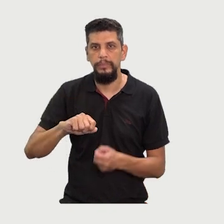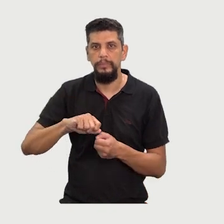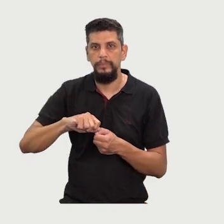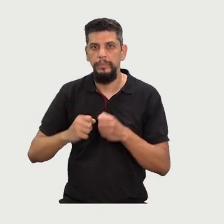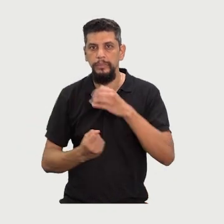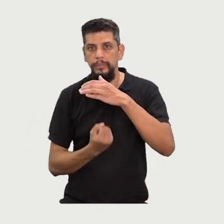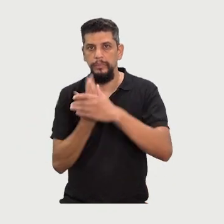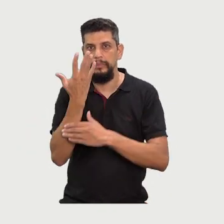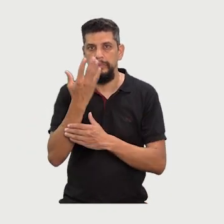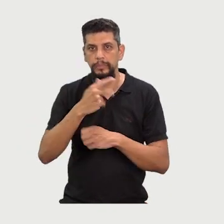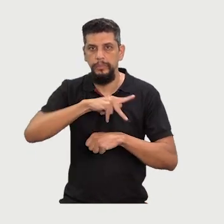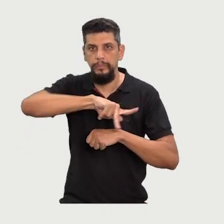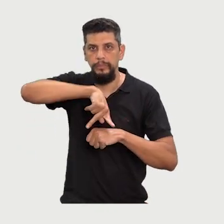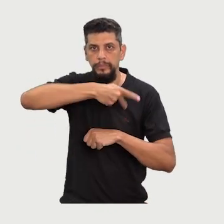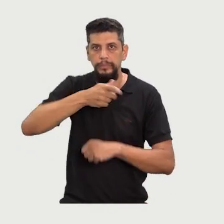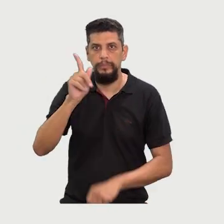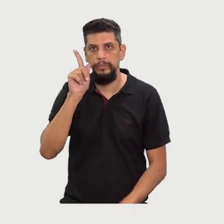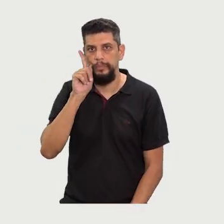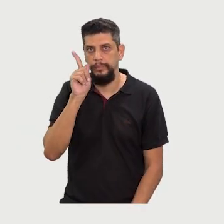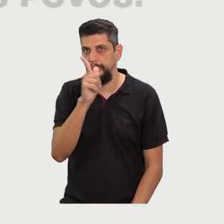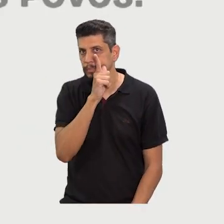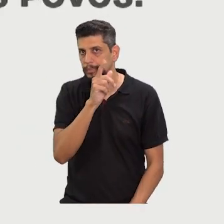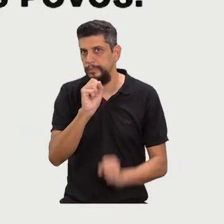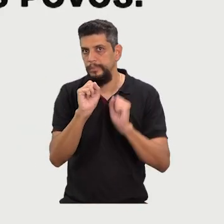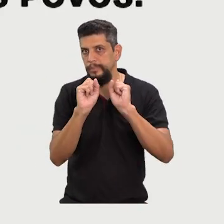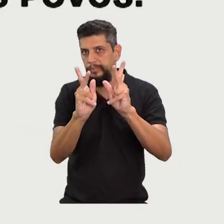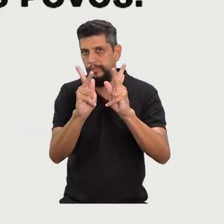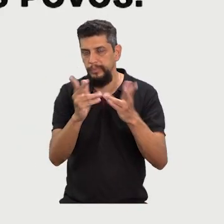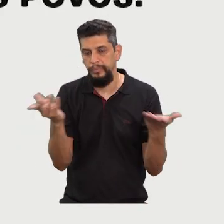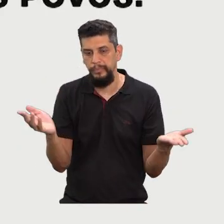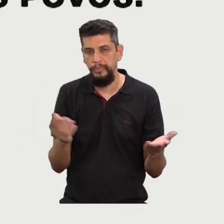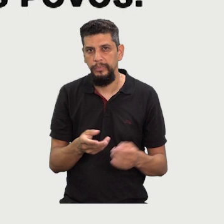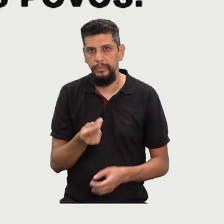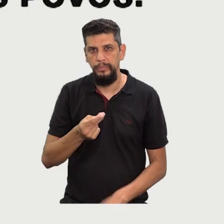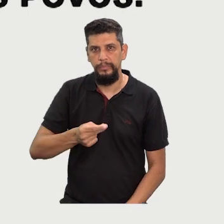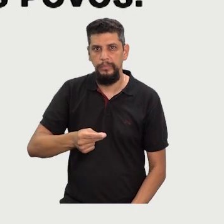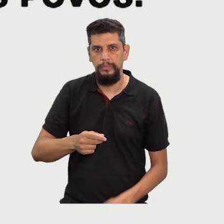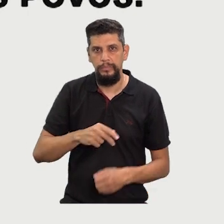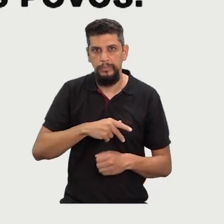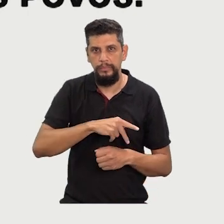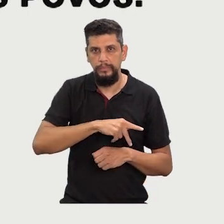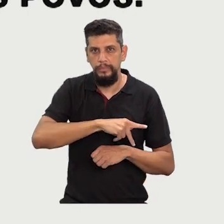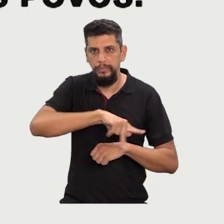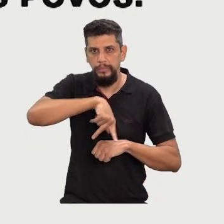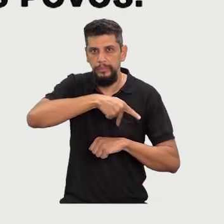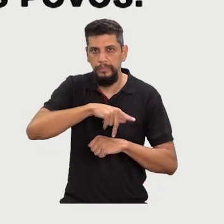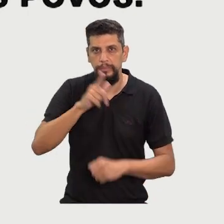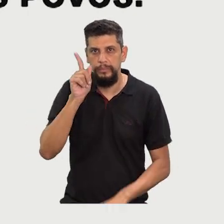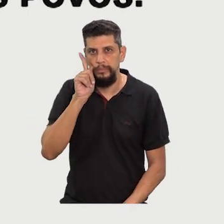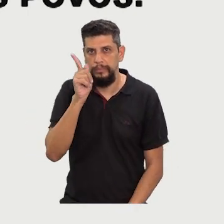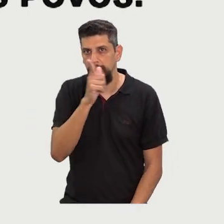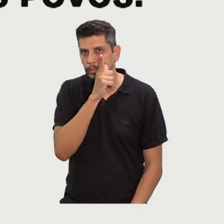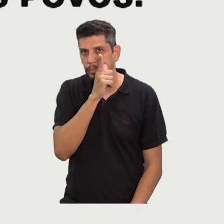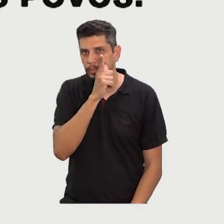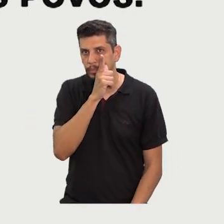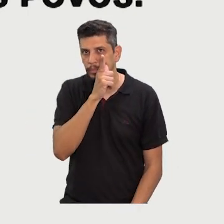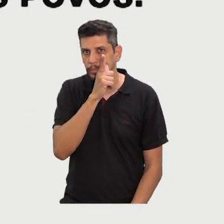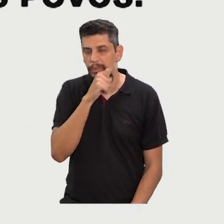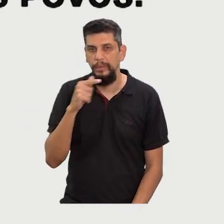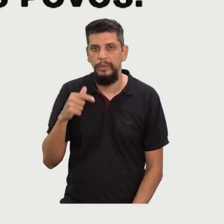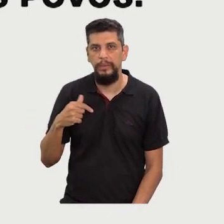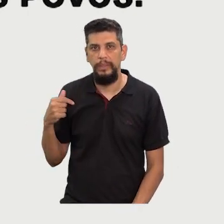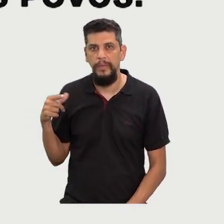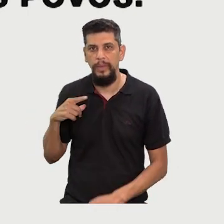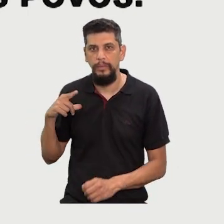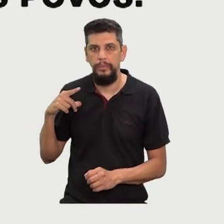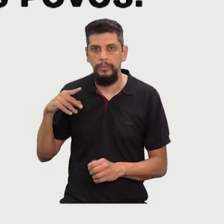essa região ali, que hoje é reconhecida como Grécia, certo? E ela é uma civilização, né? Essa civilização grega, ela se formou a partir da